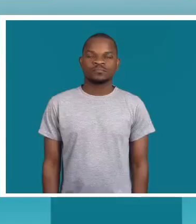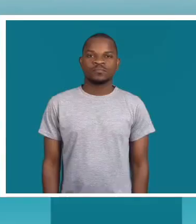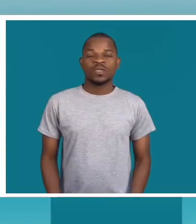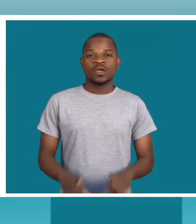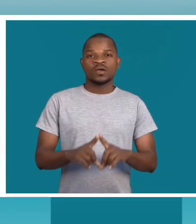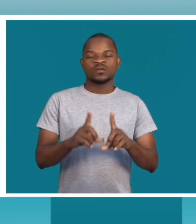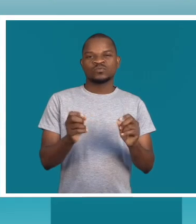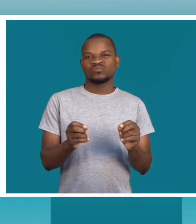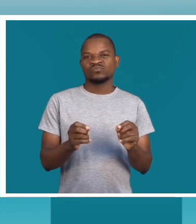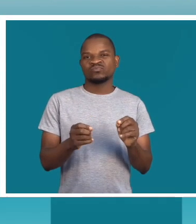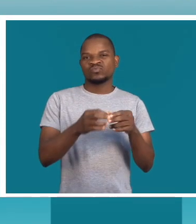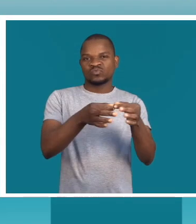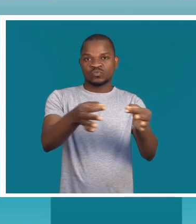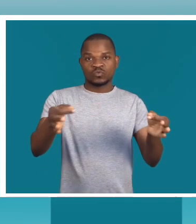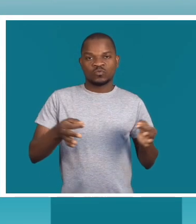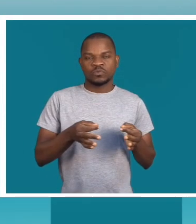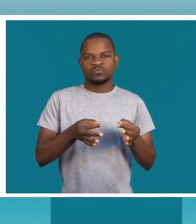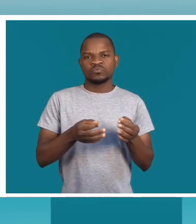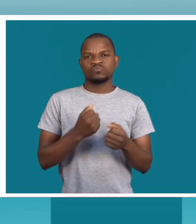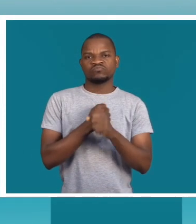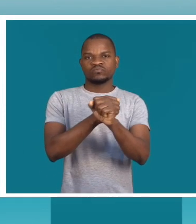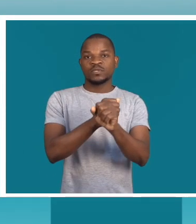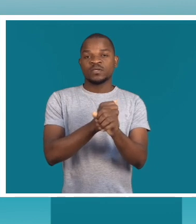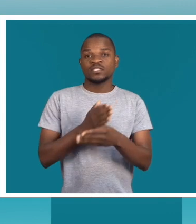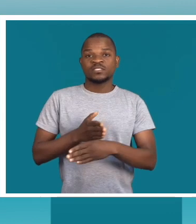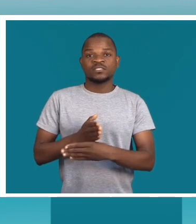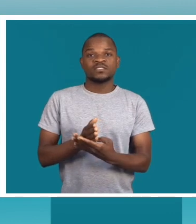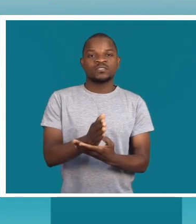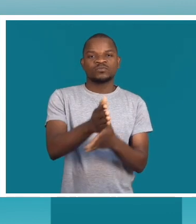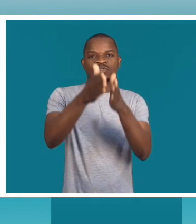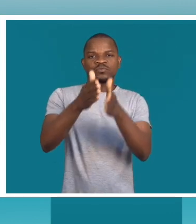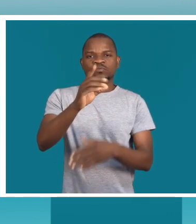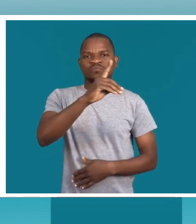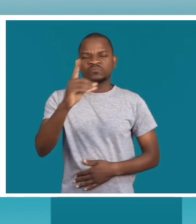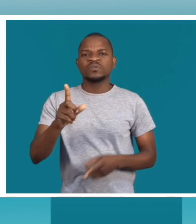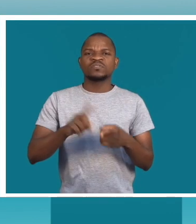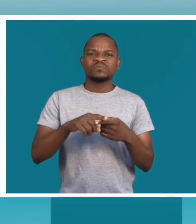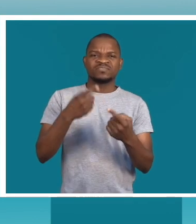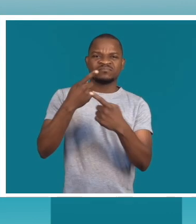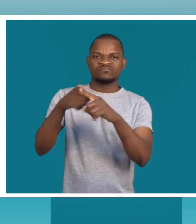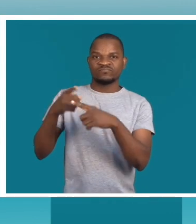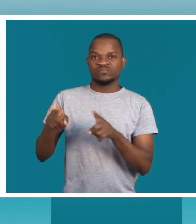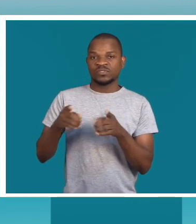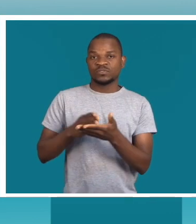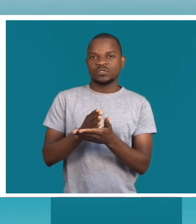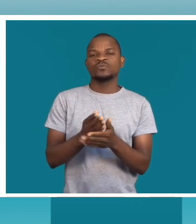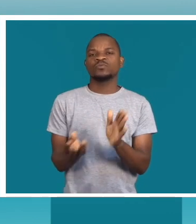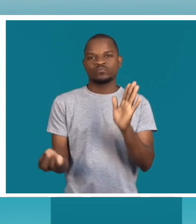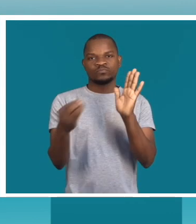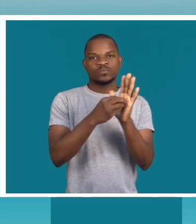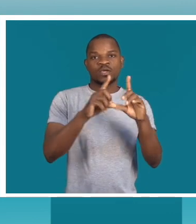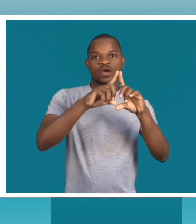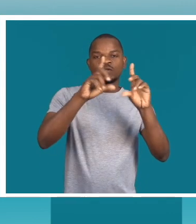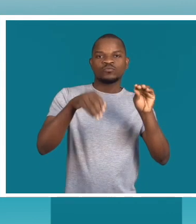A Convenção das Nações Unidas sobre os Direitos das Pessoas com Deficiência, entre os vários direitos, consagra o